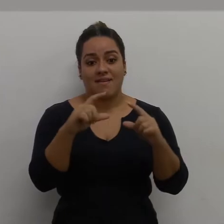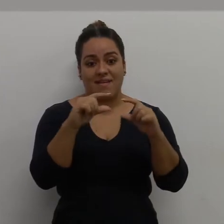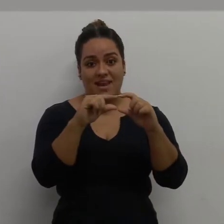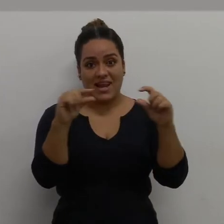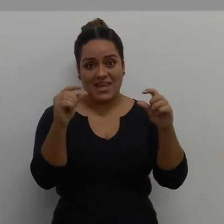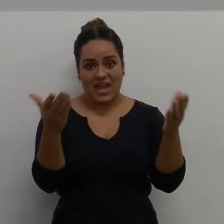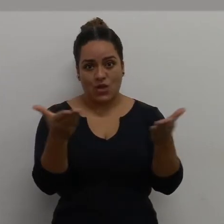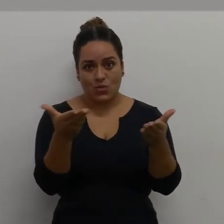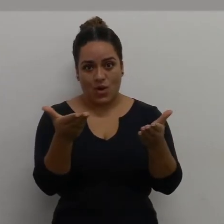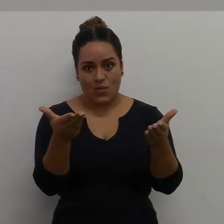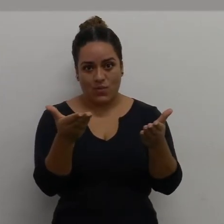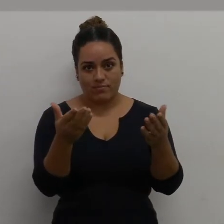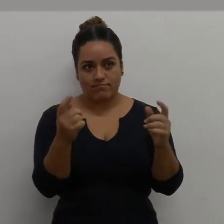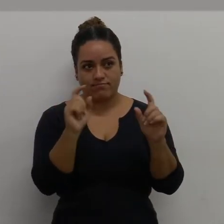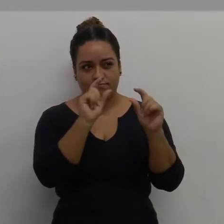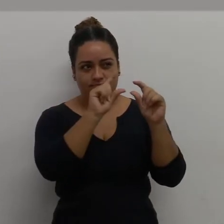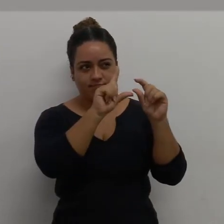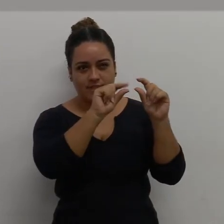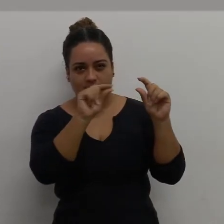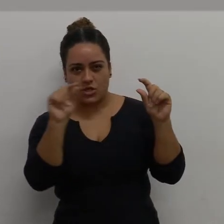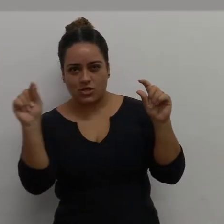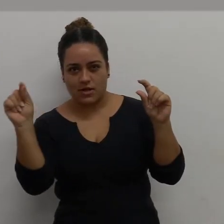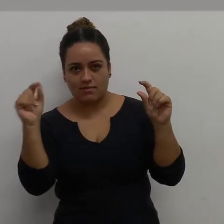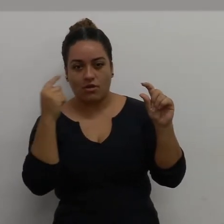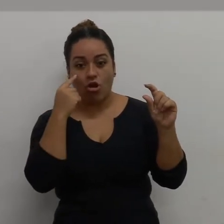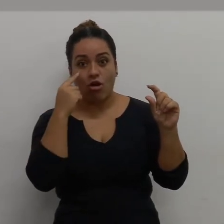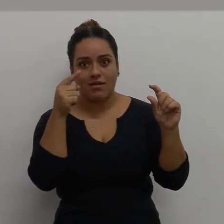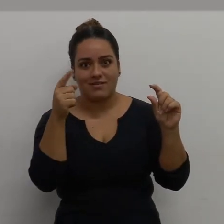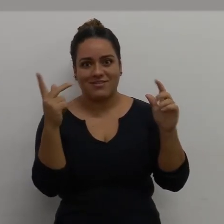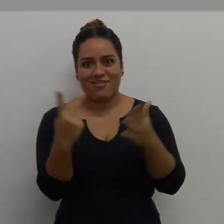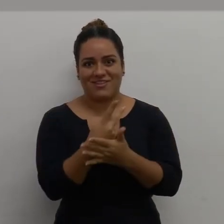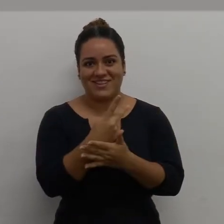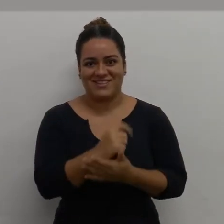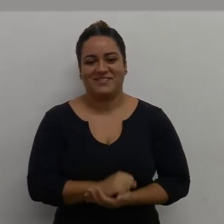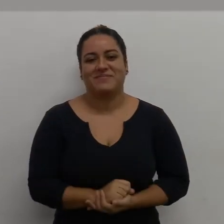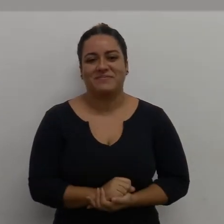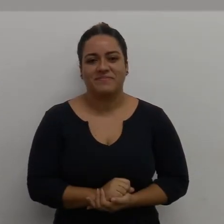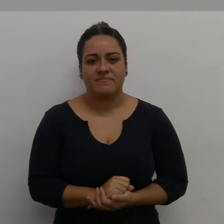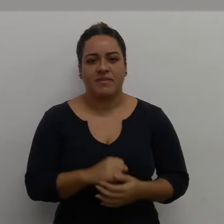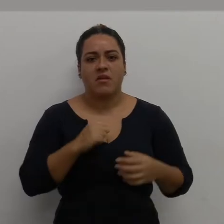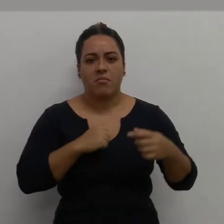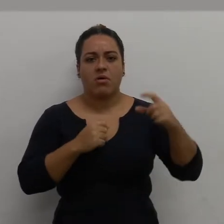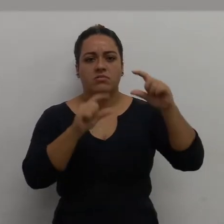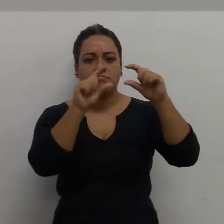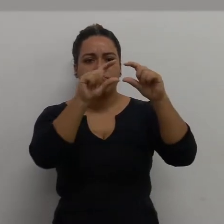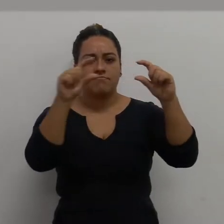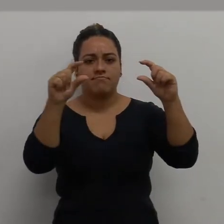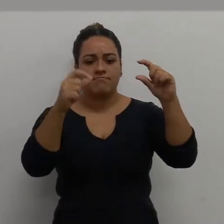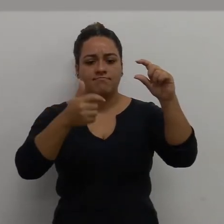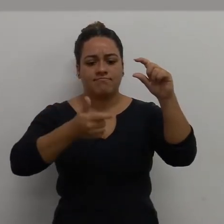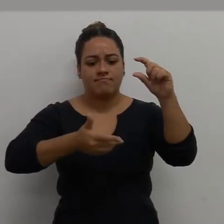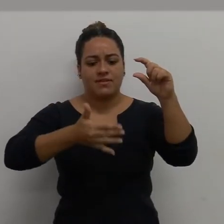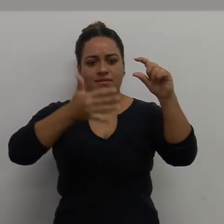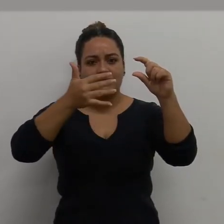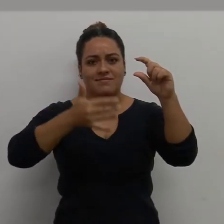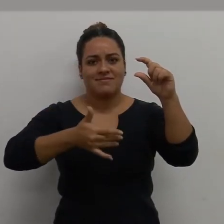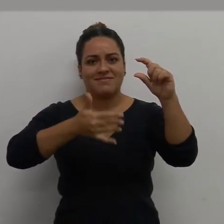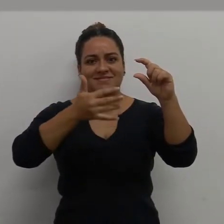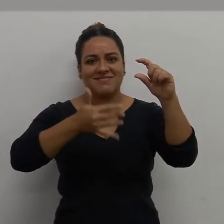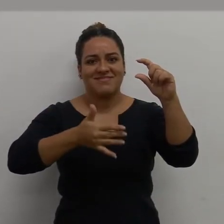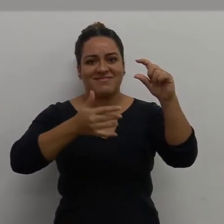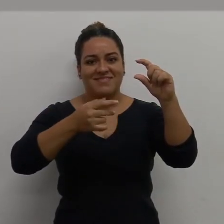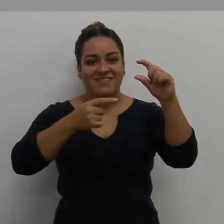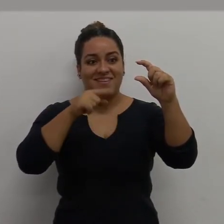atual. Ok? Olha o que acontece. Eu posso descer com o mouse, né, a